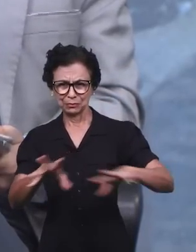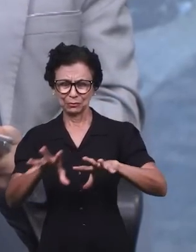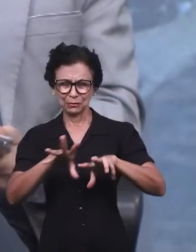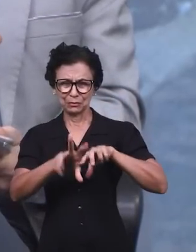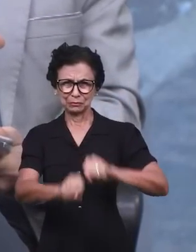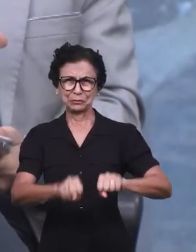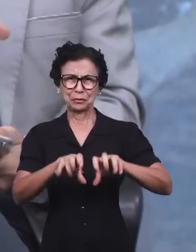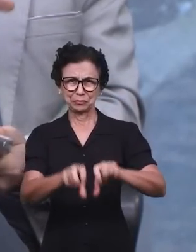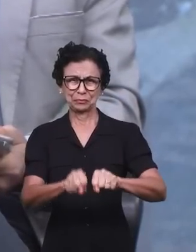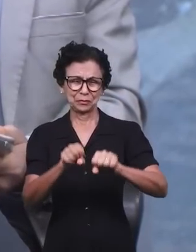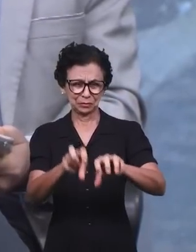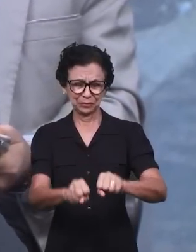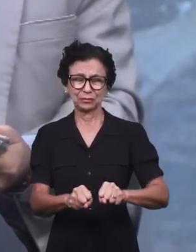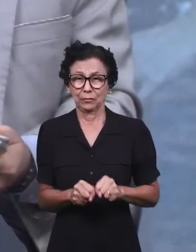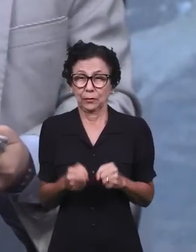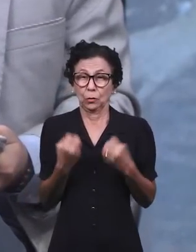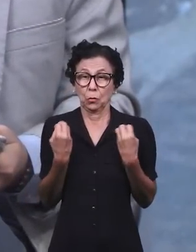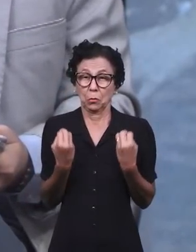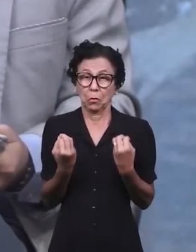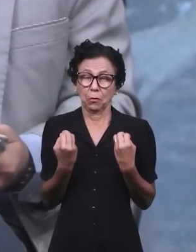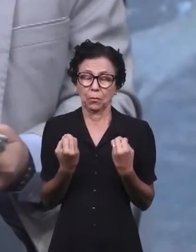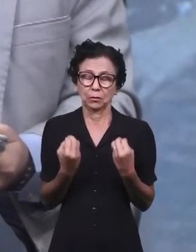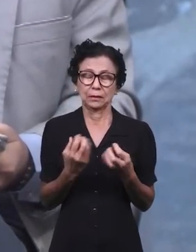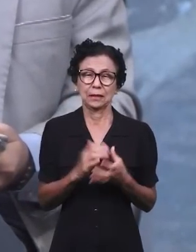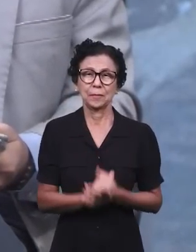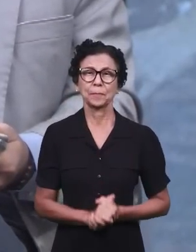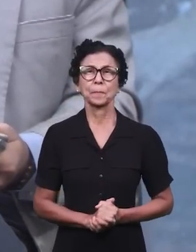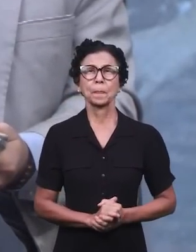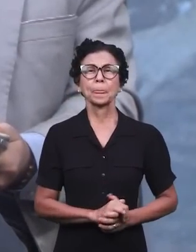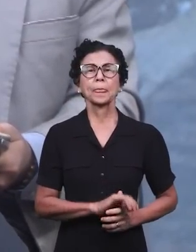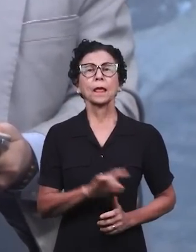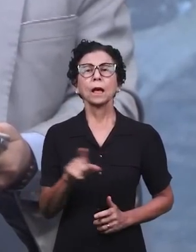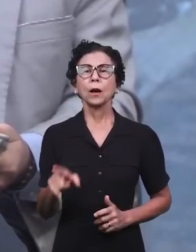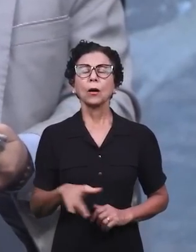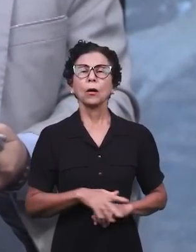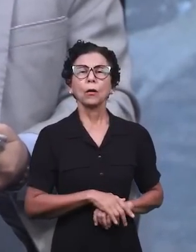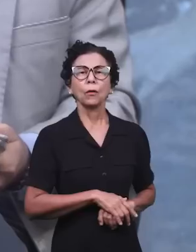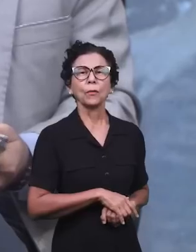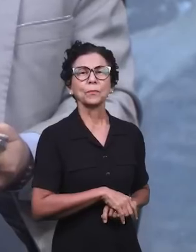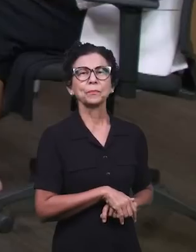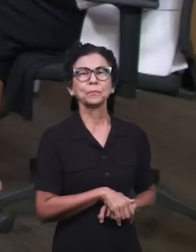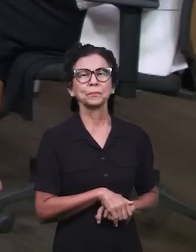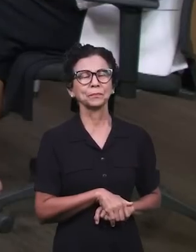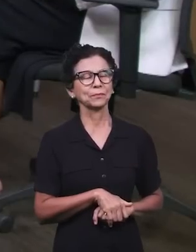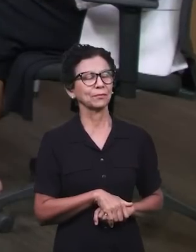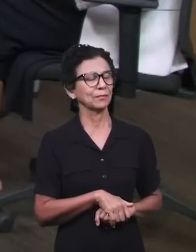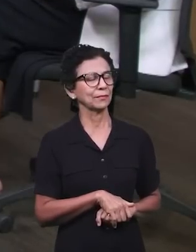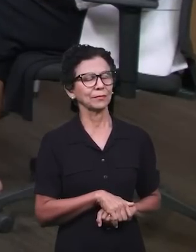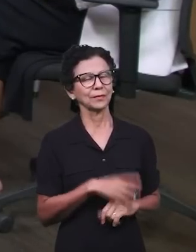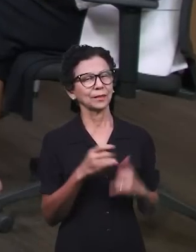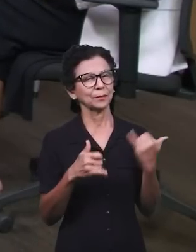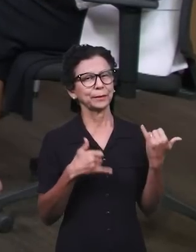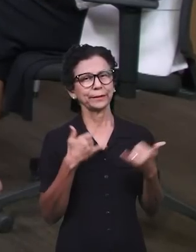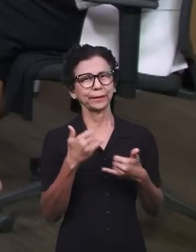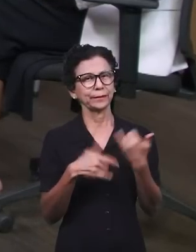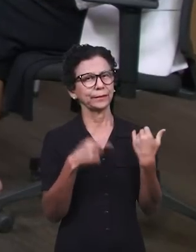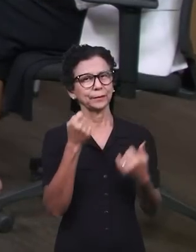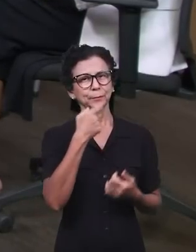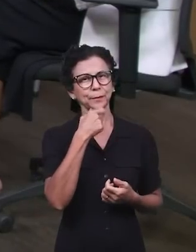junto, não é isso? Inclusive, eu não sei se você sabia, os egípcios que inventaram o hambúrguer. Hambúrguer. Né? Que